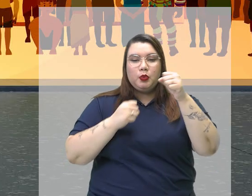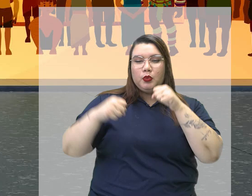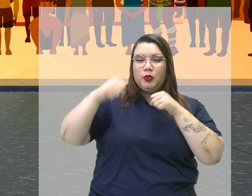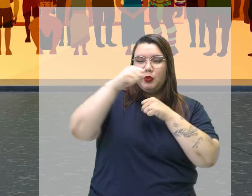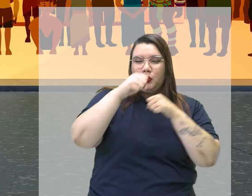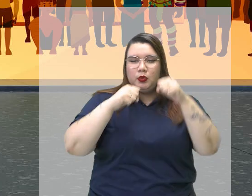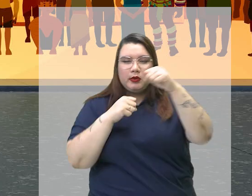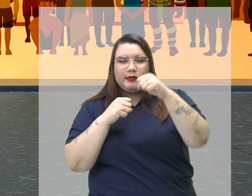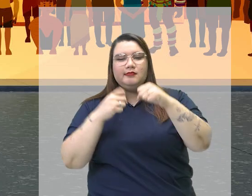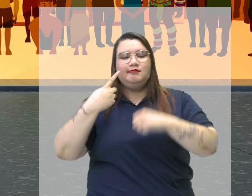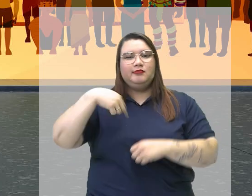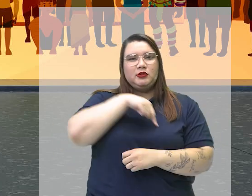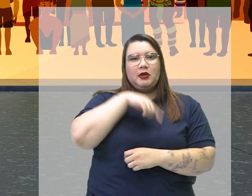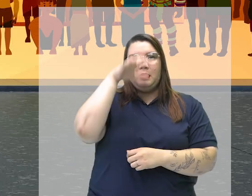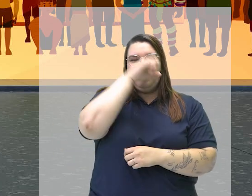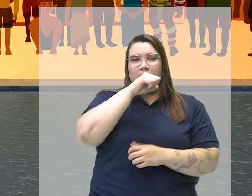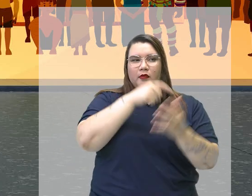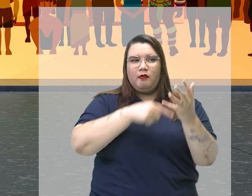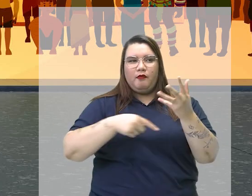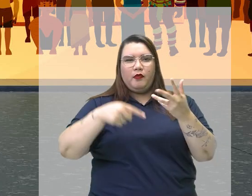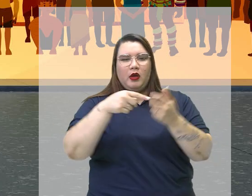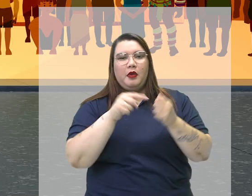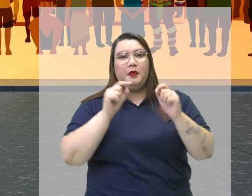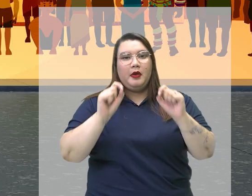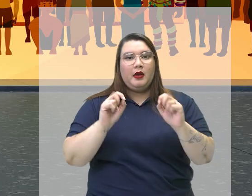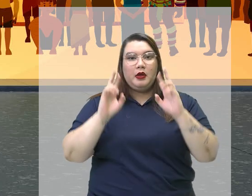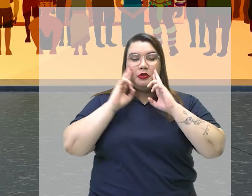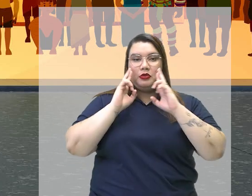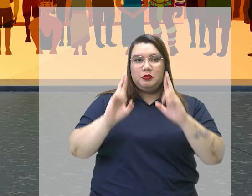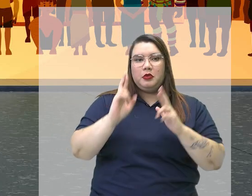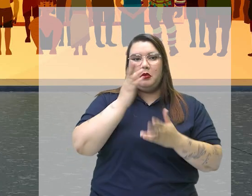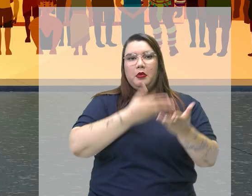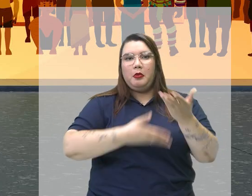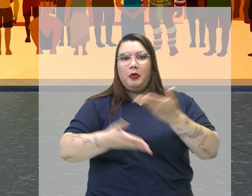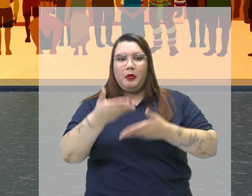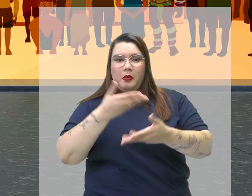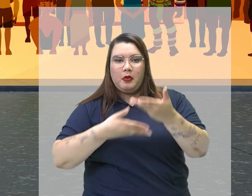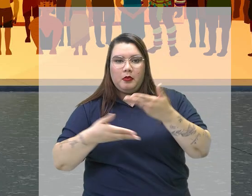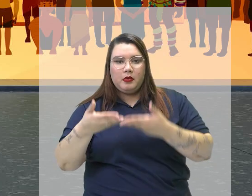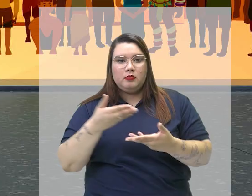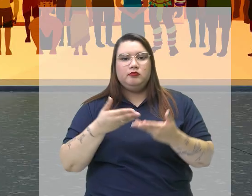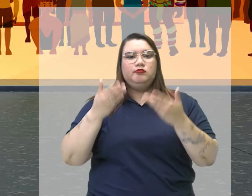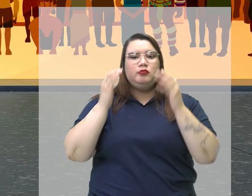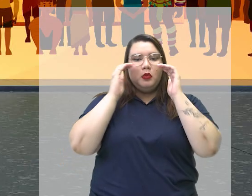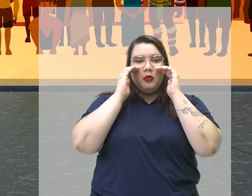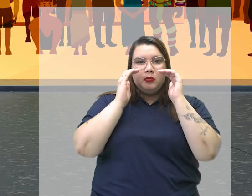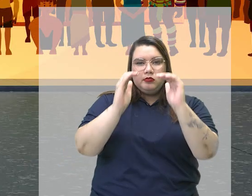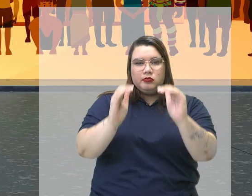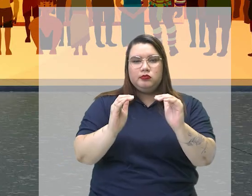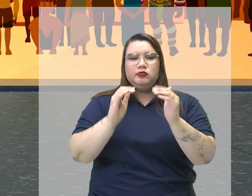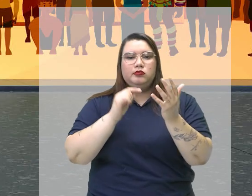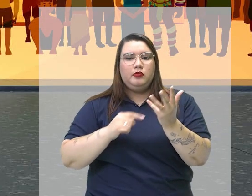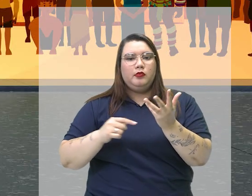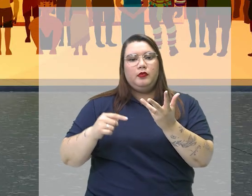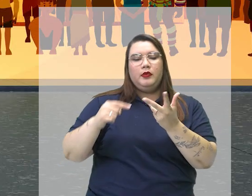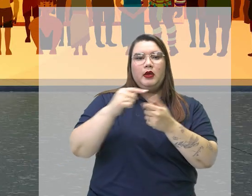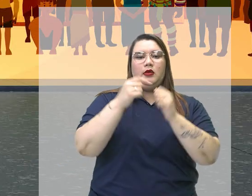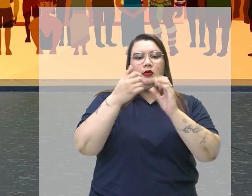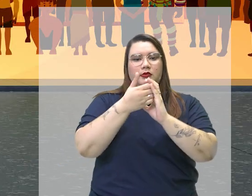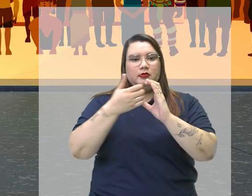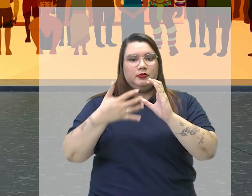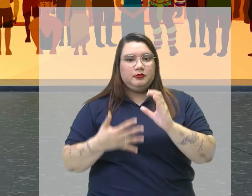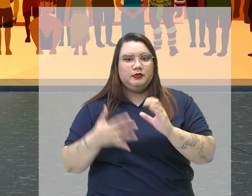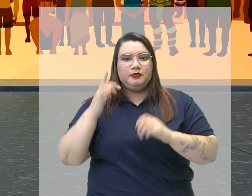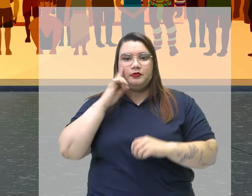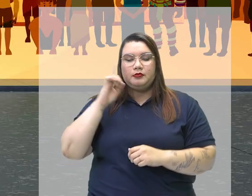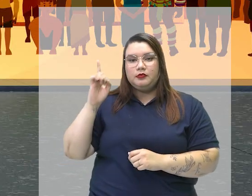das lutas também, a gente aprende muito sobre respeito, cooperação, honra, lealdade, dentre